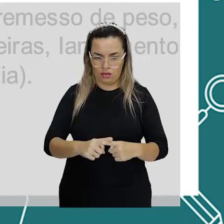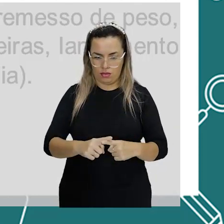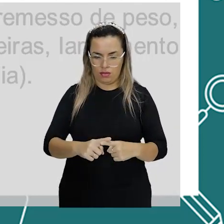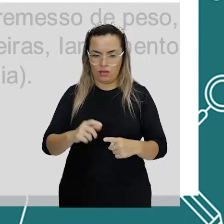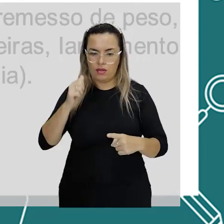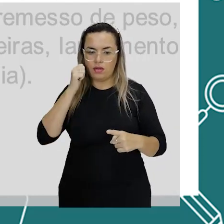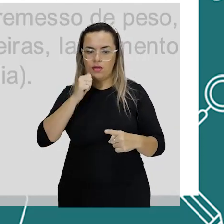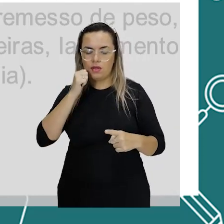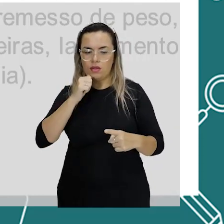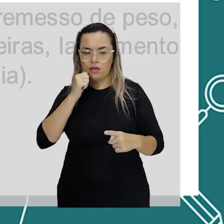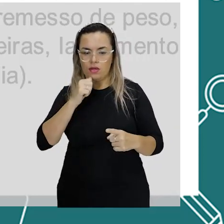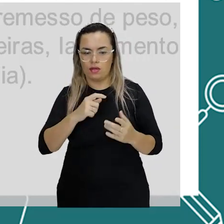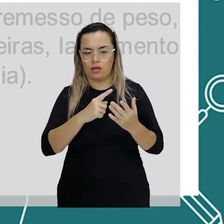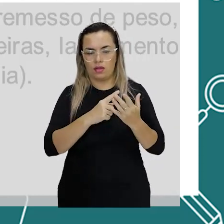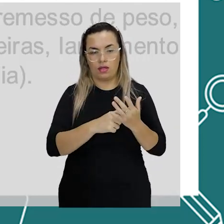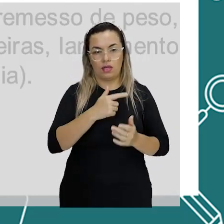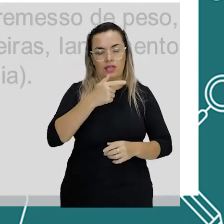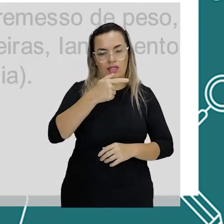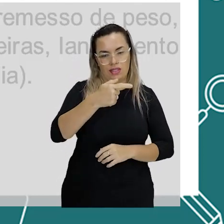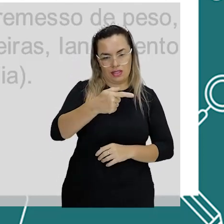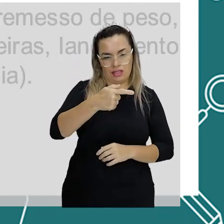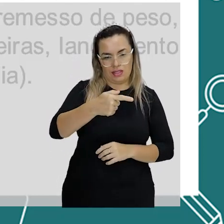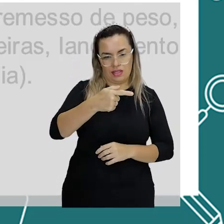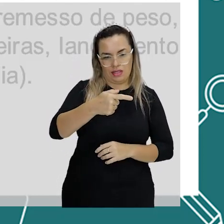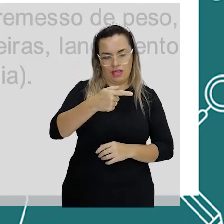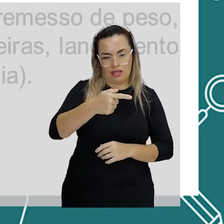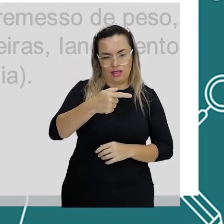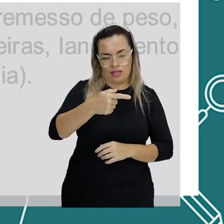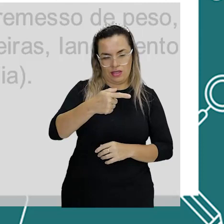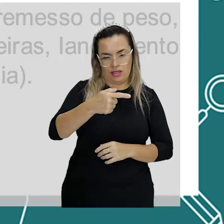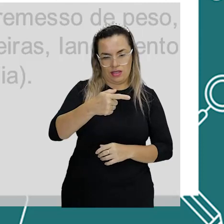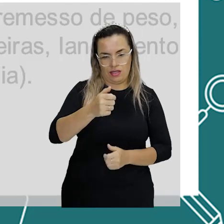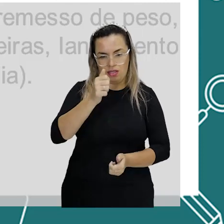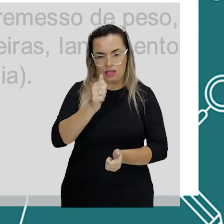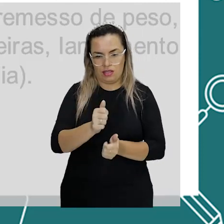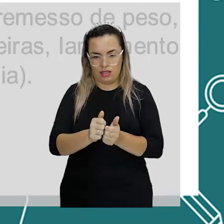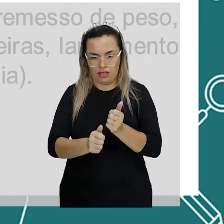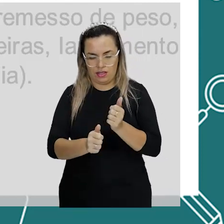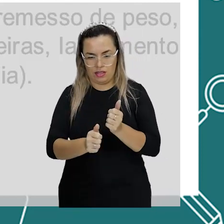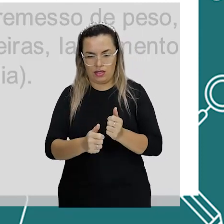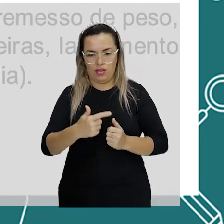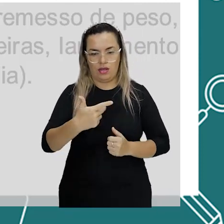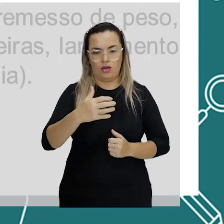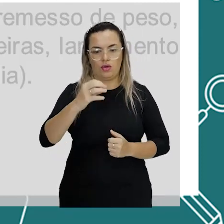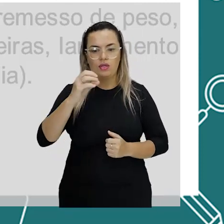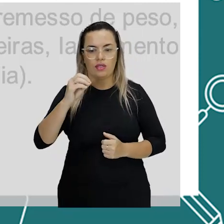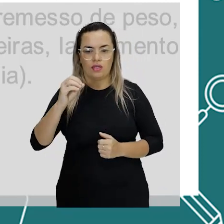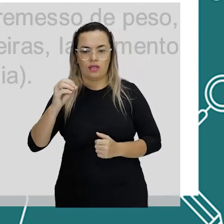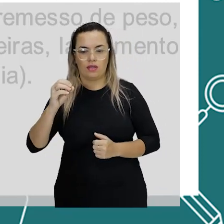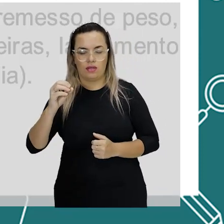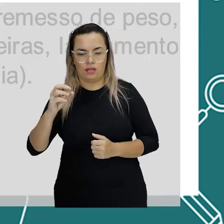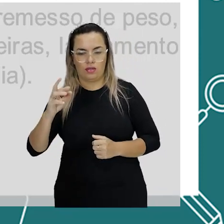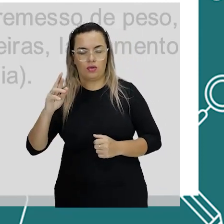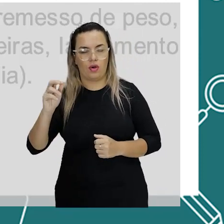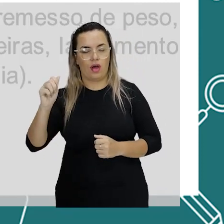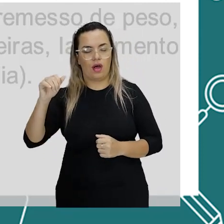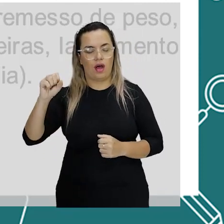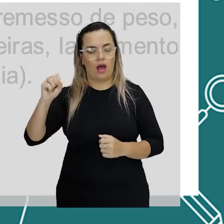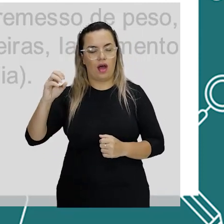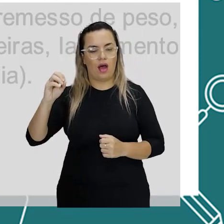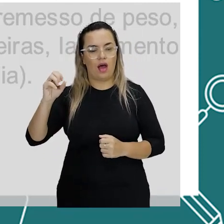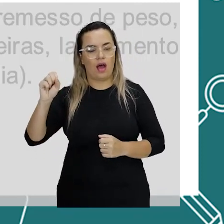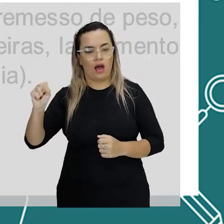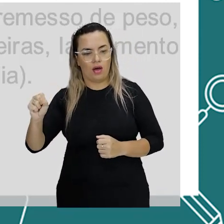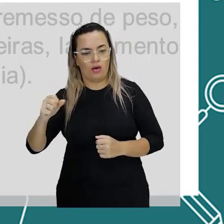que combina 7 especialidades. Os 100 metros rasos, 200 metros, 800